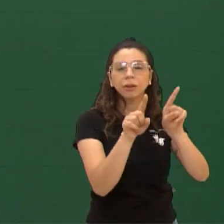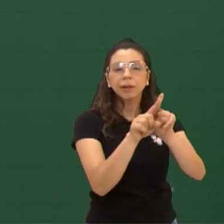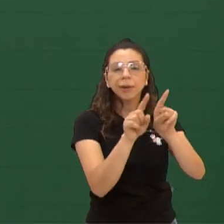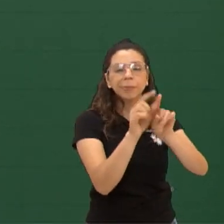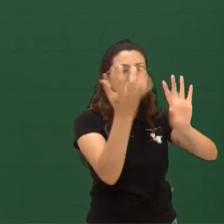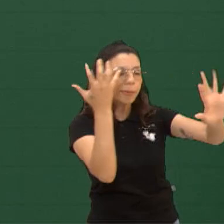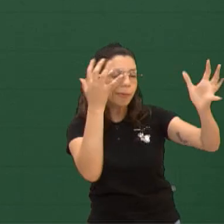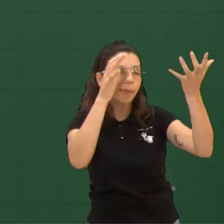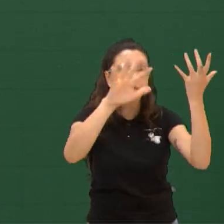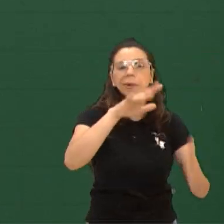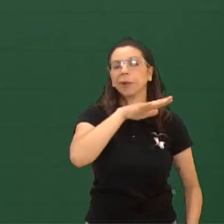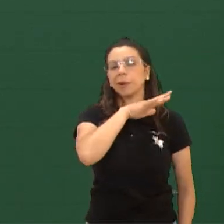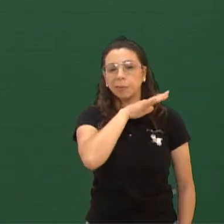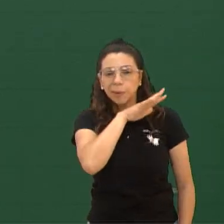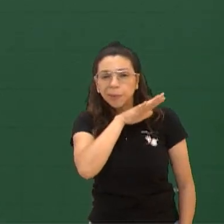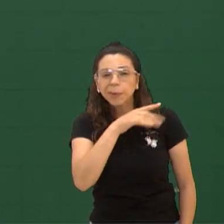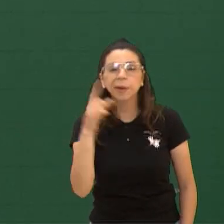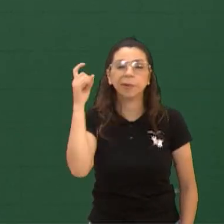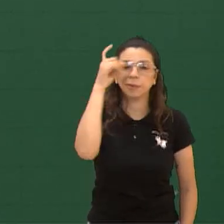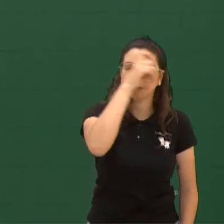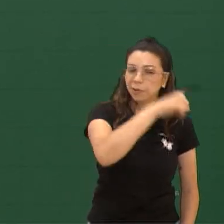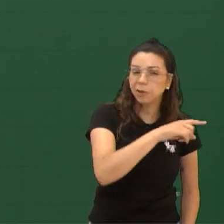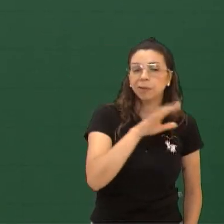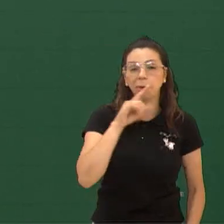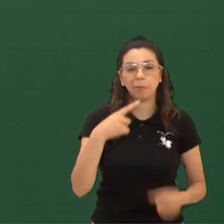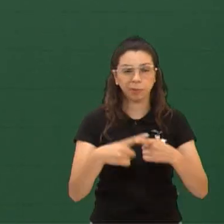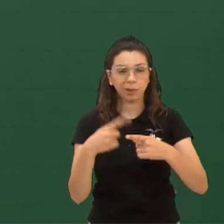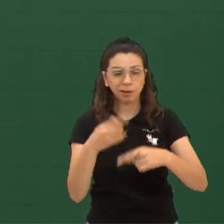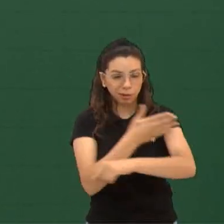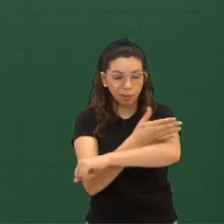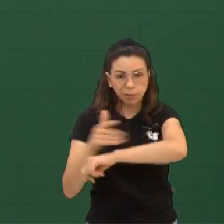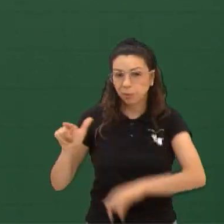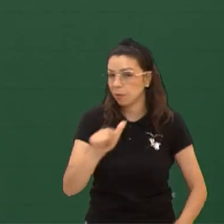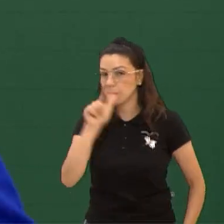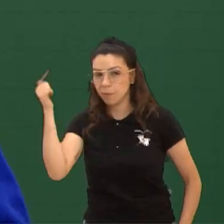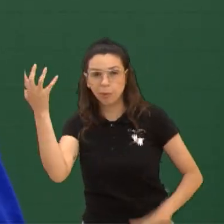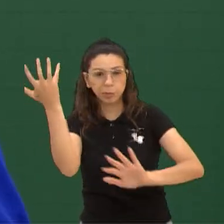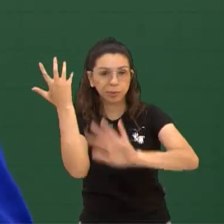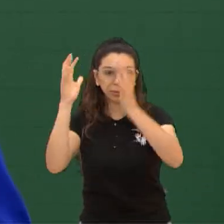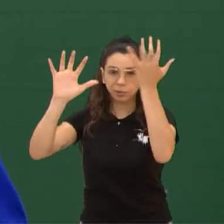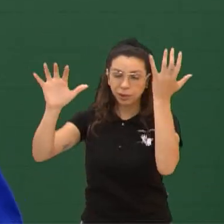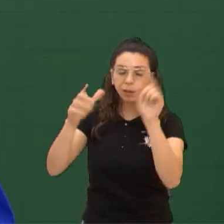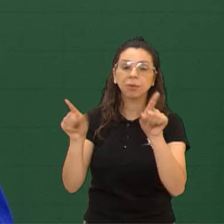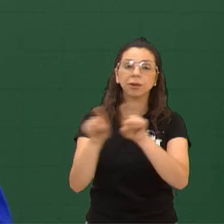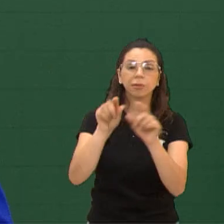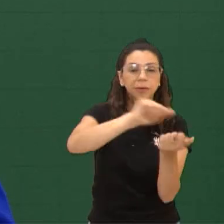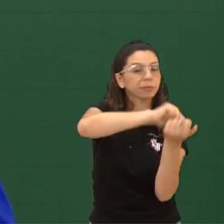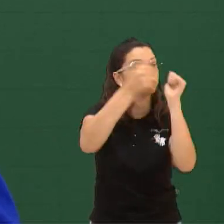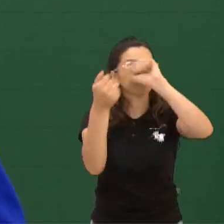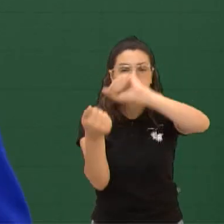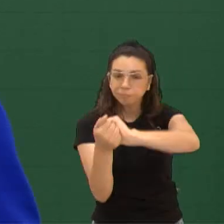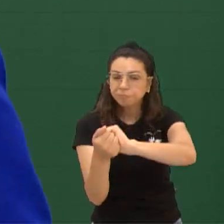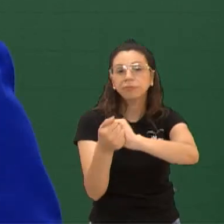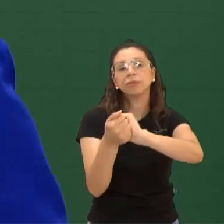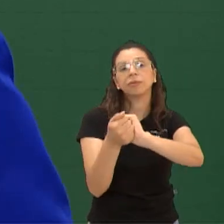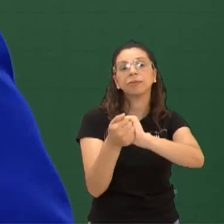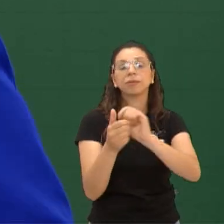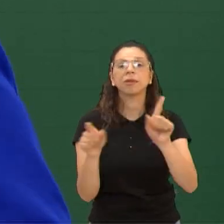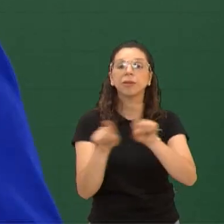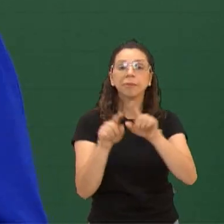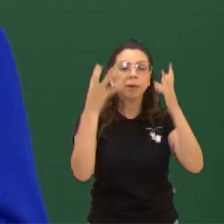não era favorável ao que eles antigamente eram acostumados, além, logicamente, de outras adaptações com relação